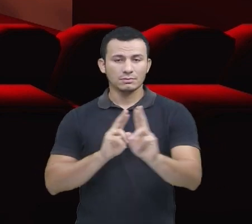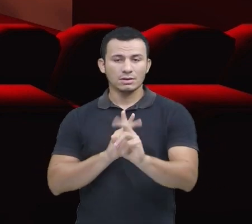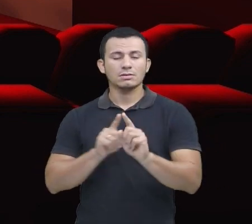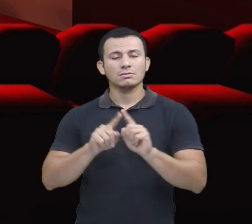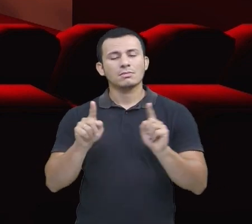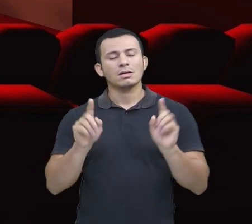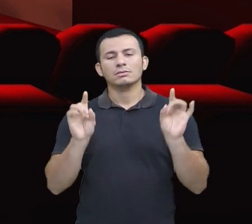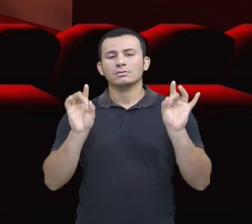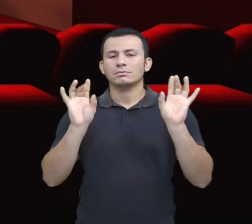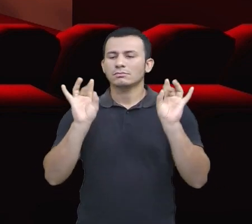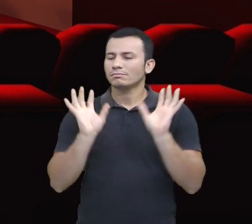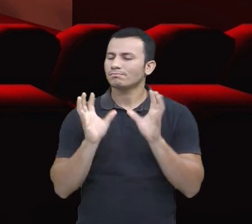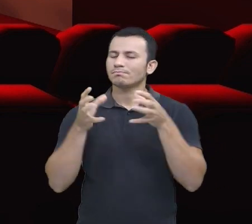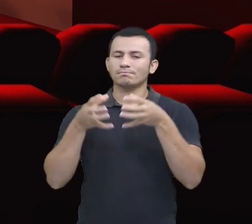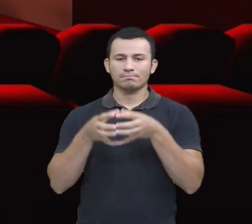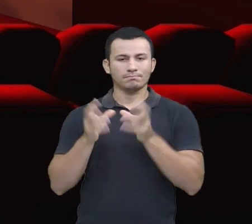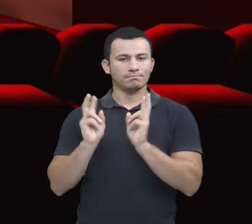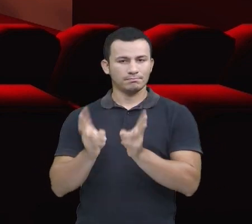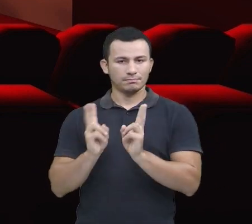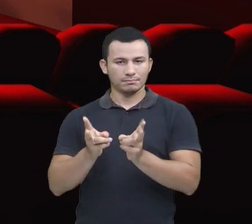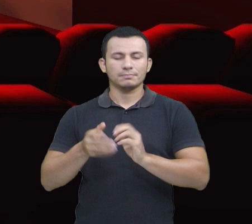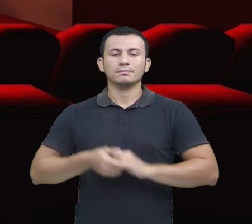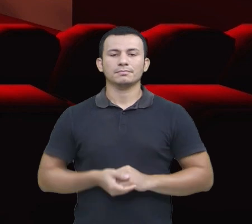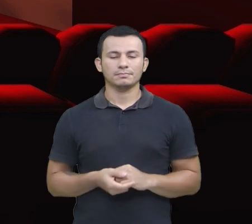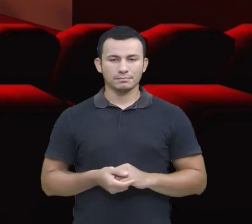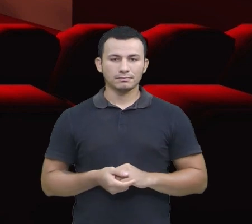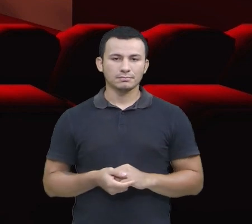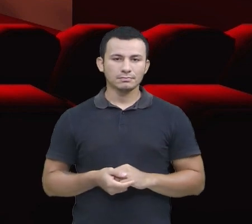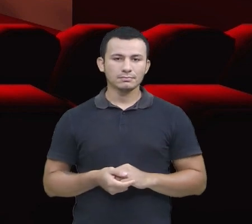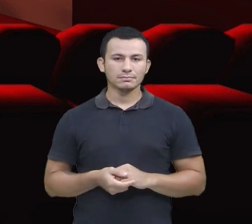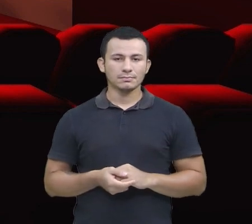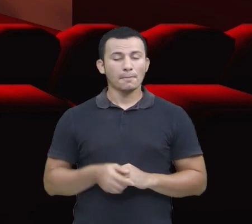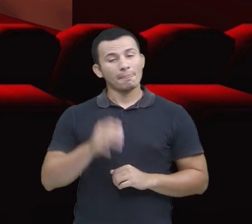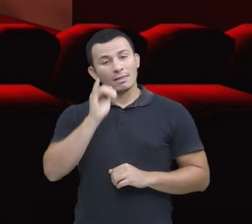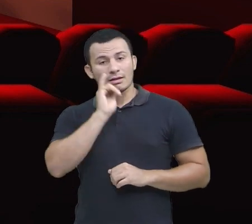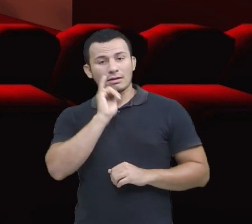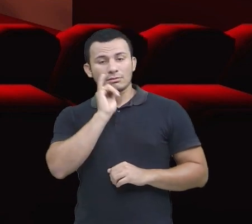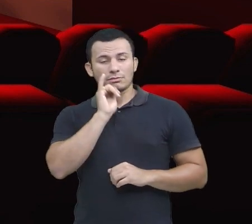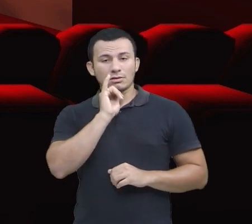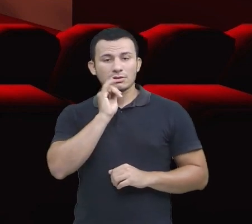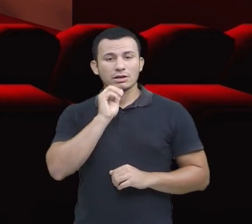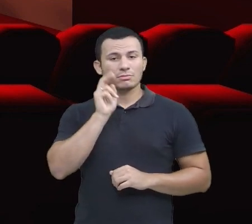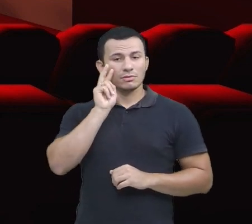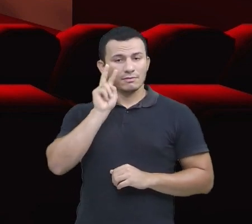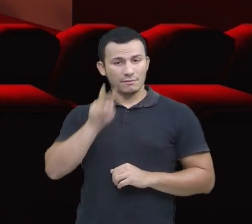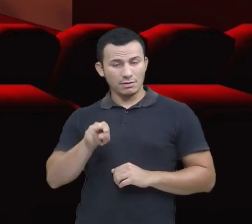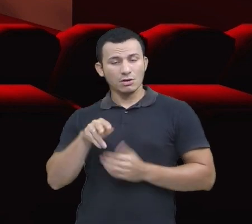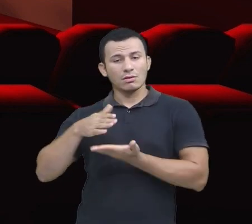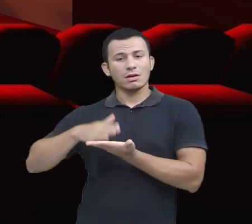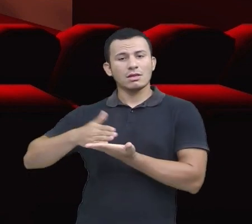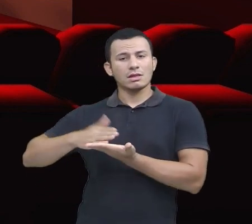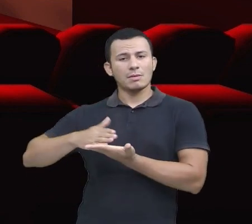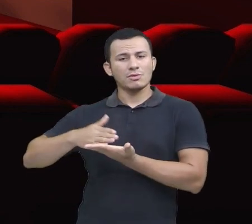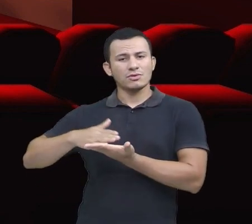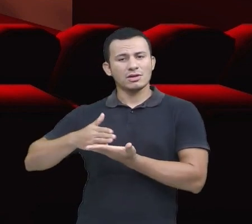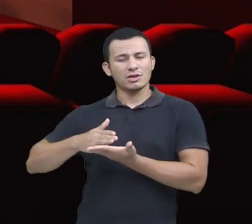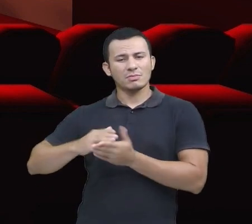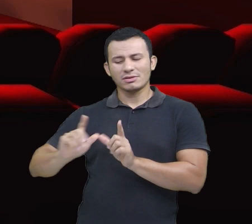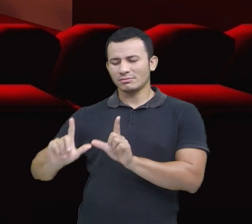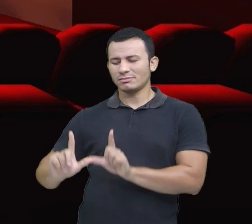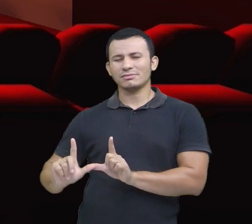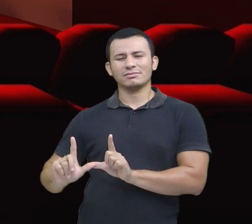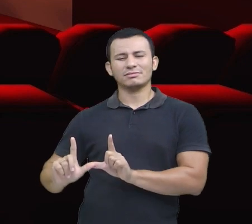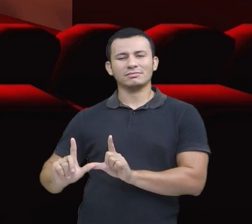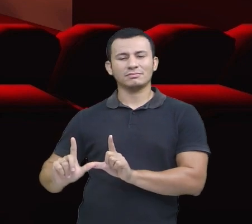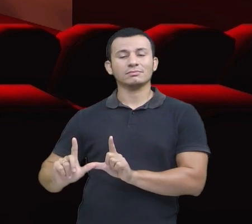mas especiais. Por exemplo, nós estamos vendo o intérprete de Libras bem aqui ao meu lado, não é verdade?